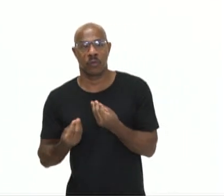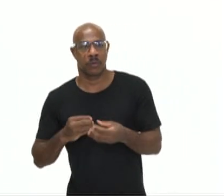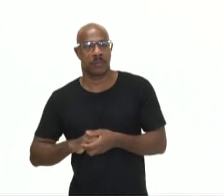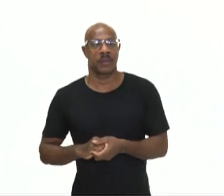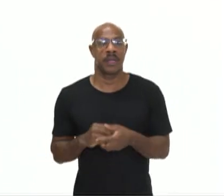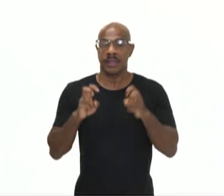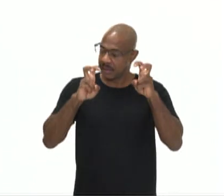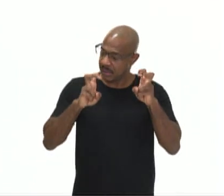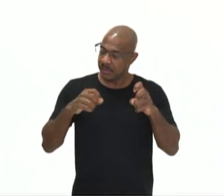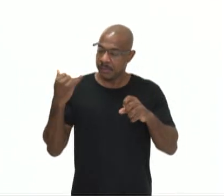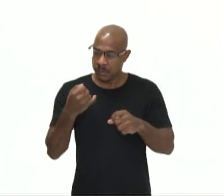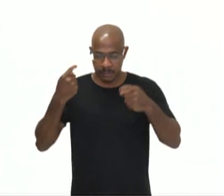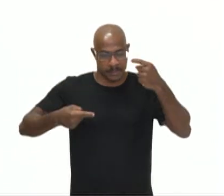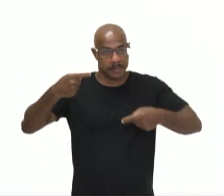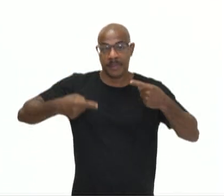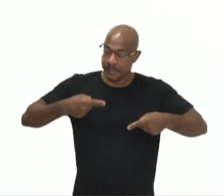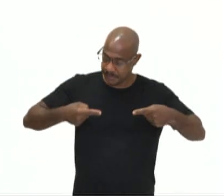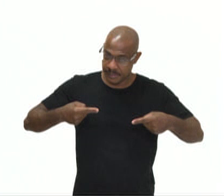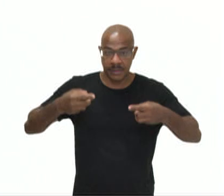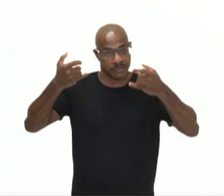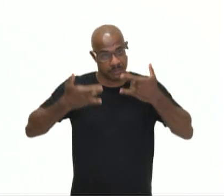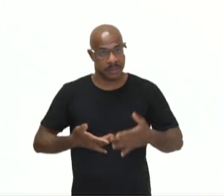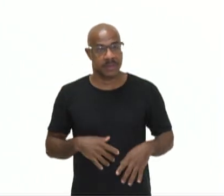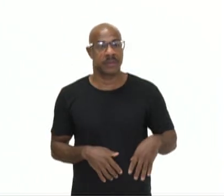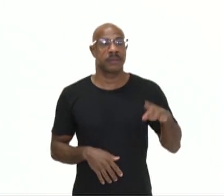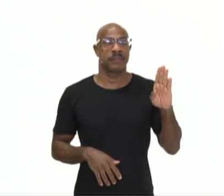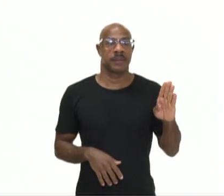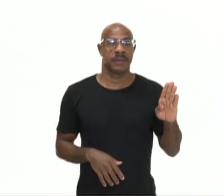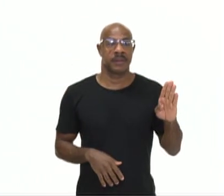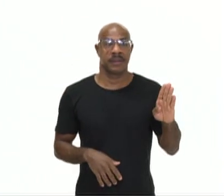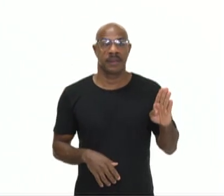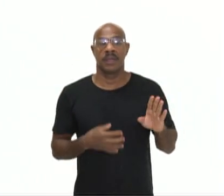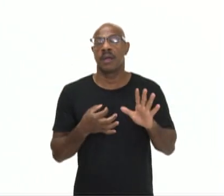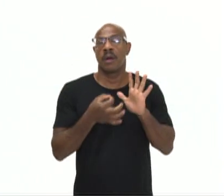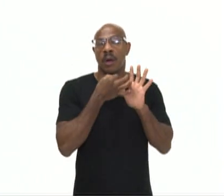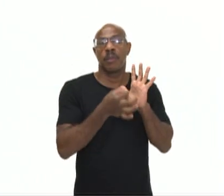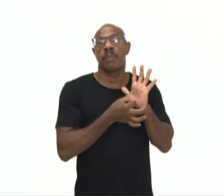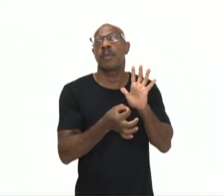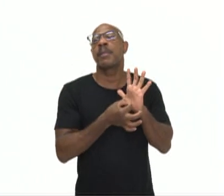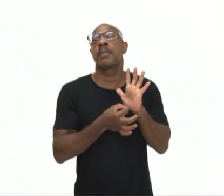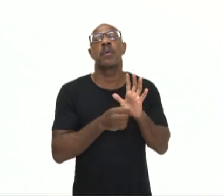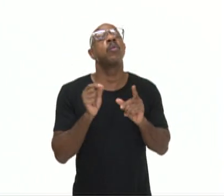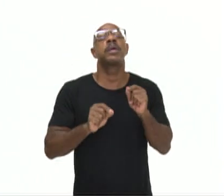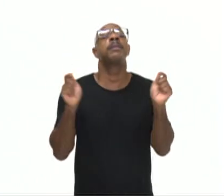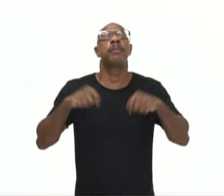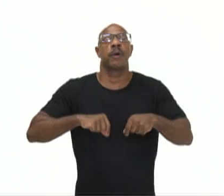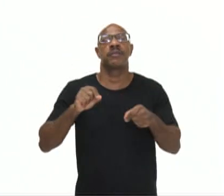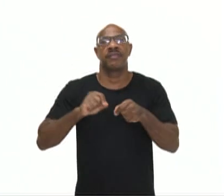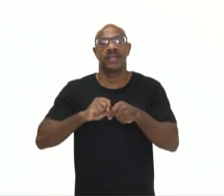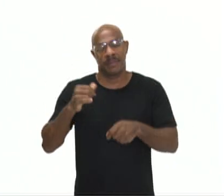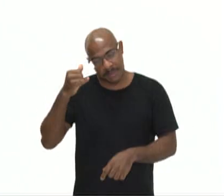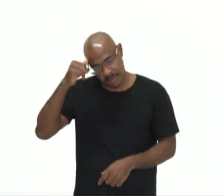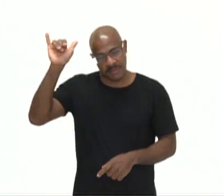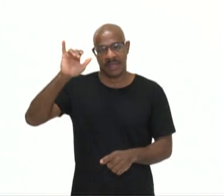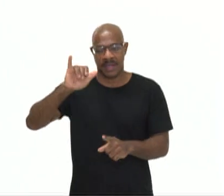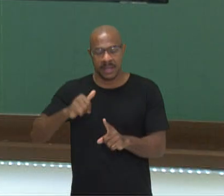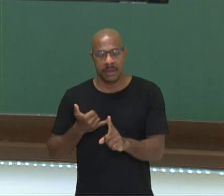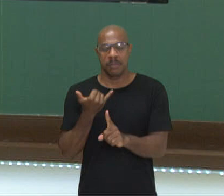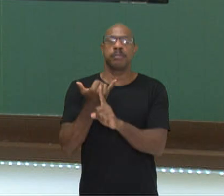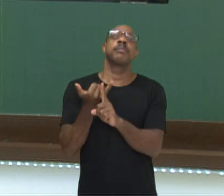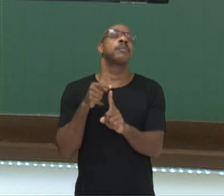debatidos? Explique. Letra B. Argumente que ações podem ser realizadas para evitar situações de